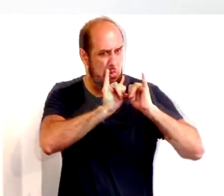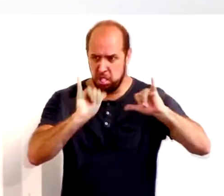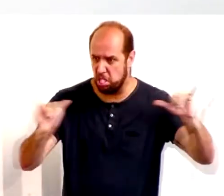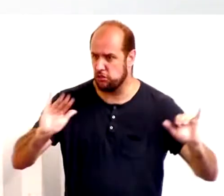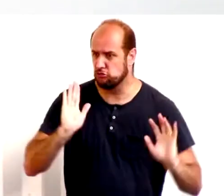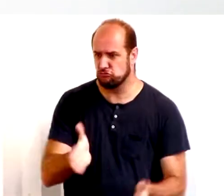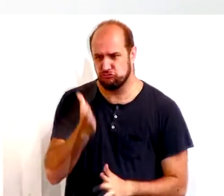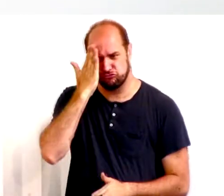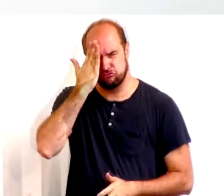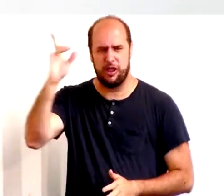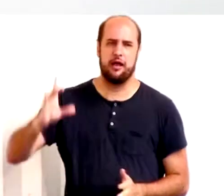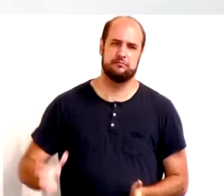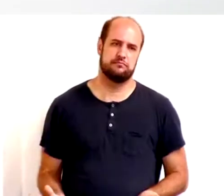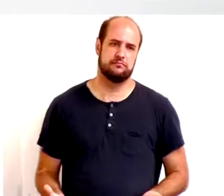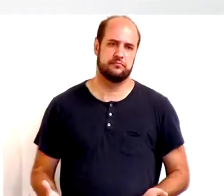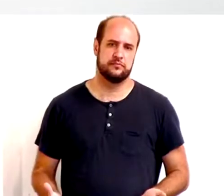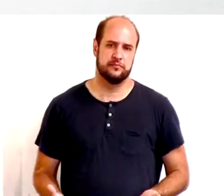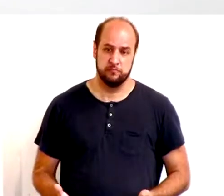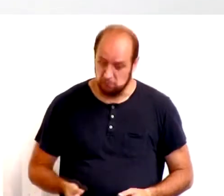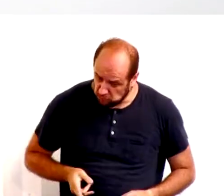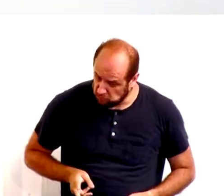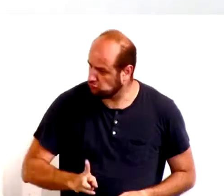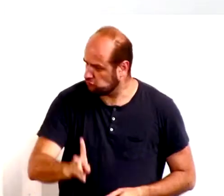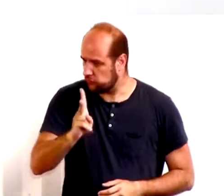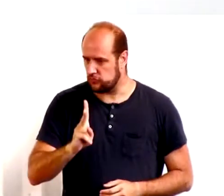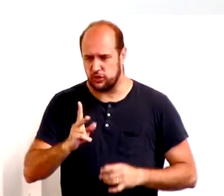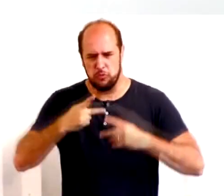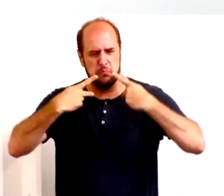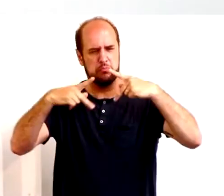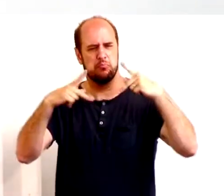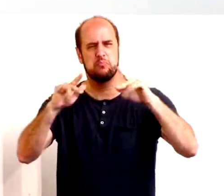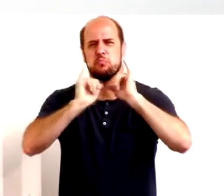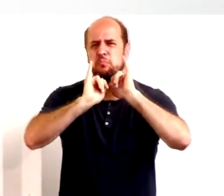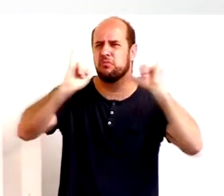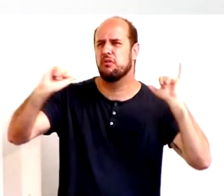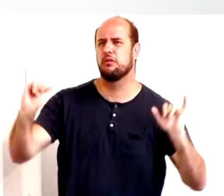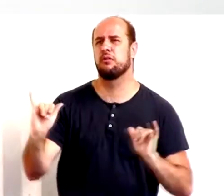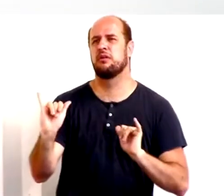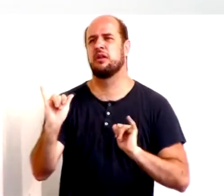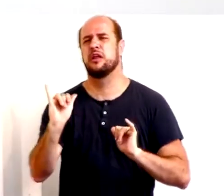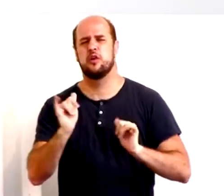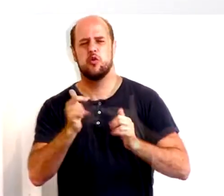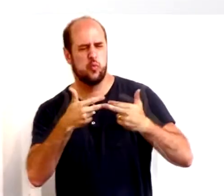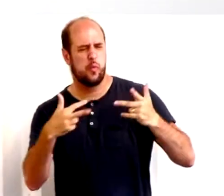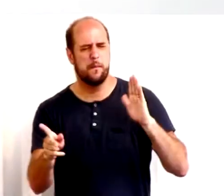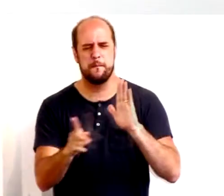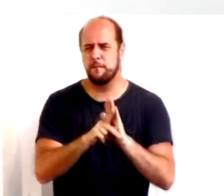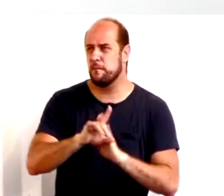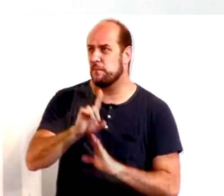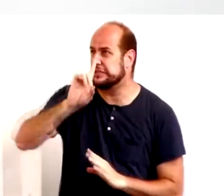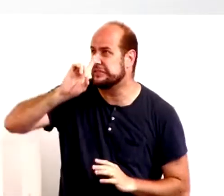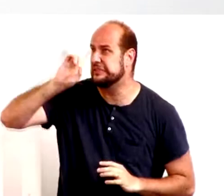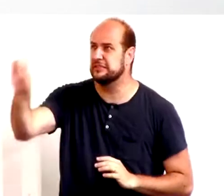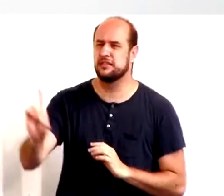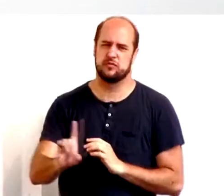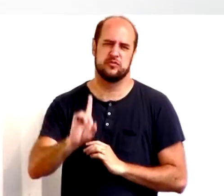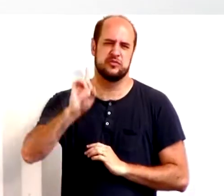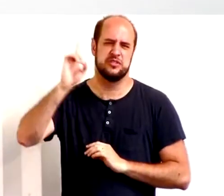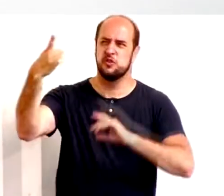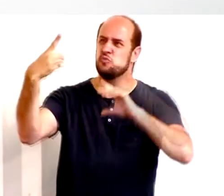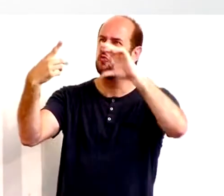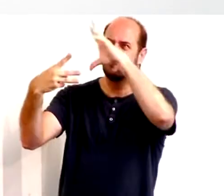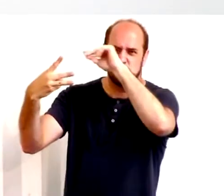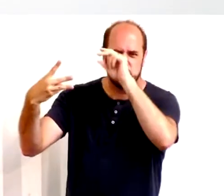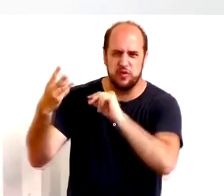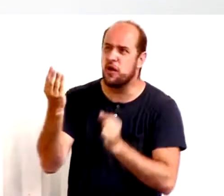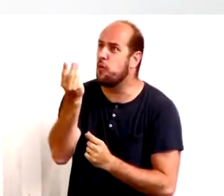seu Pai. Então eles proclamam as virtudes. Quem é Deus? Quem é aquele que um dia disse para Moisés: